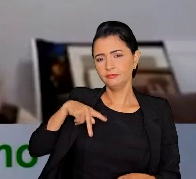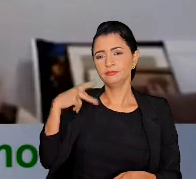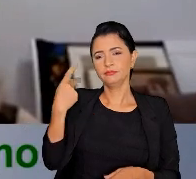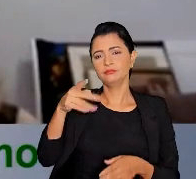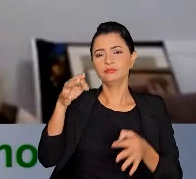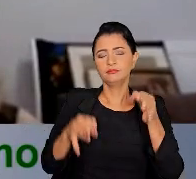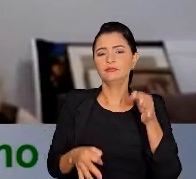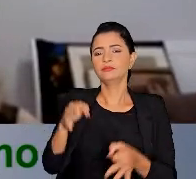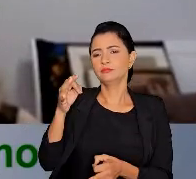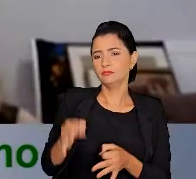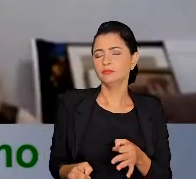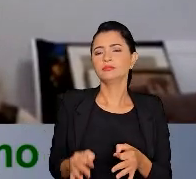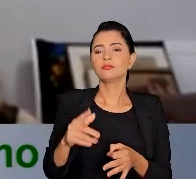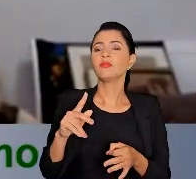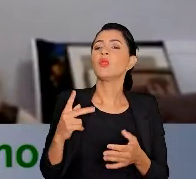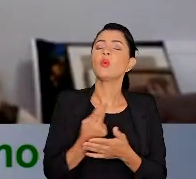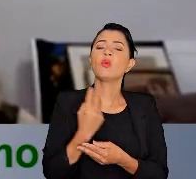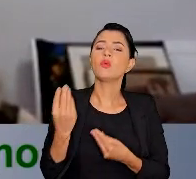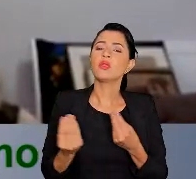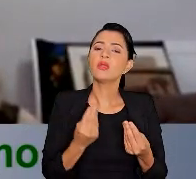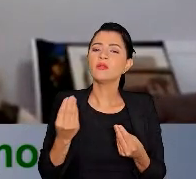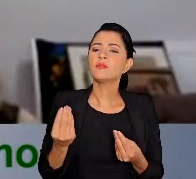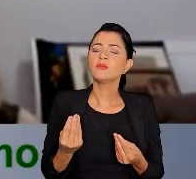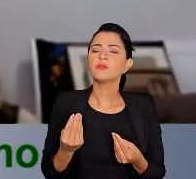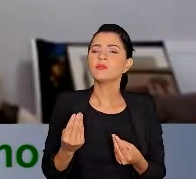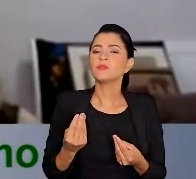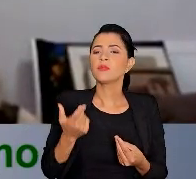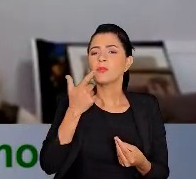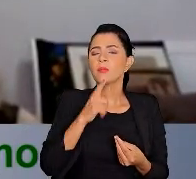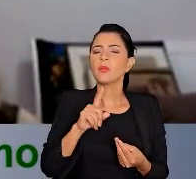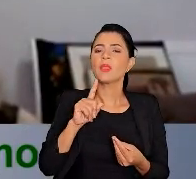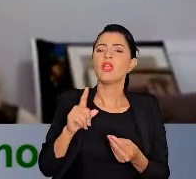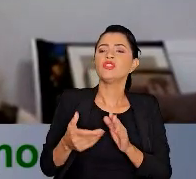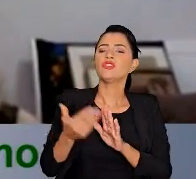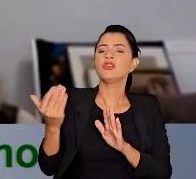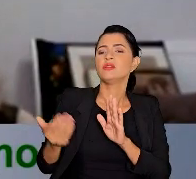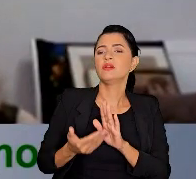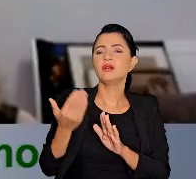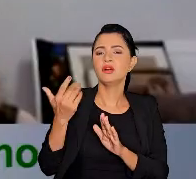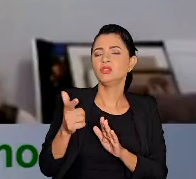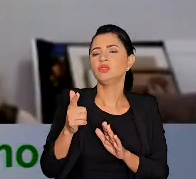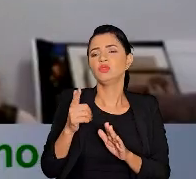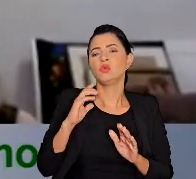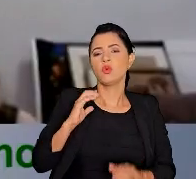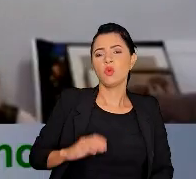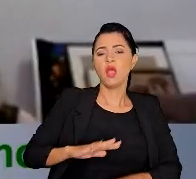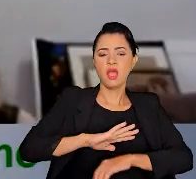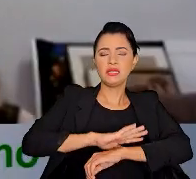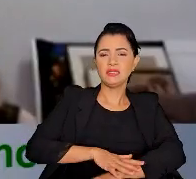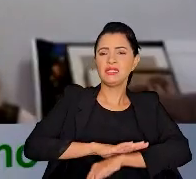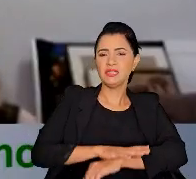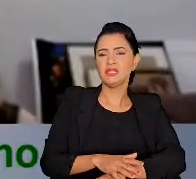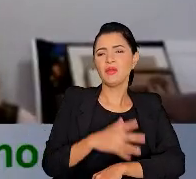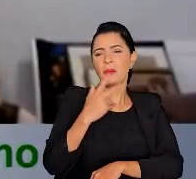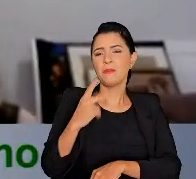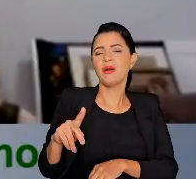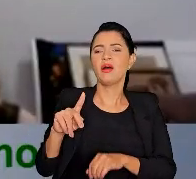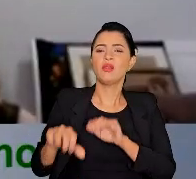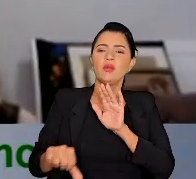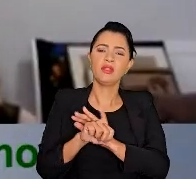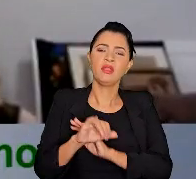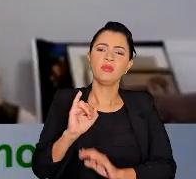judiciário, acaba se desclassificando a conduta racista para o crime de